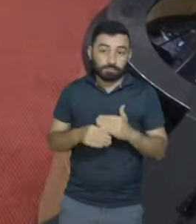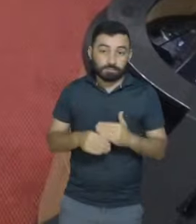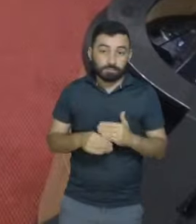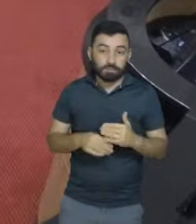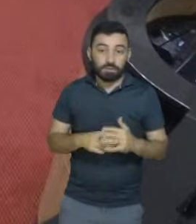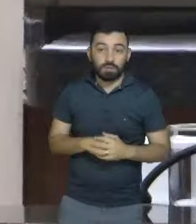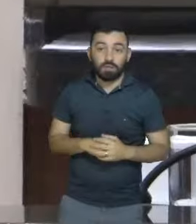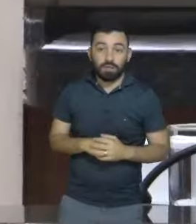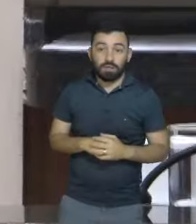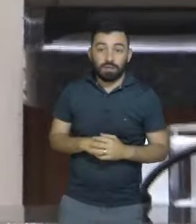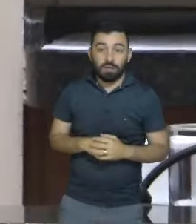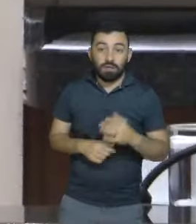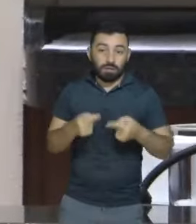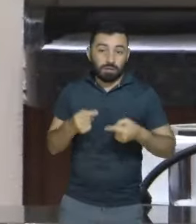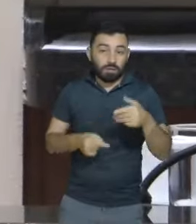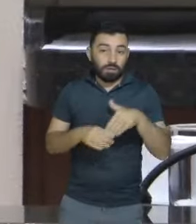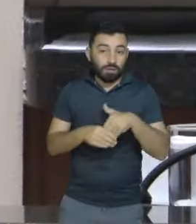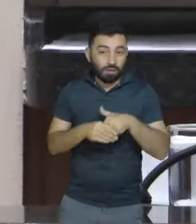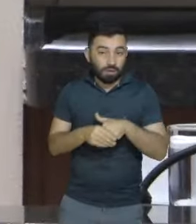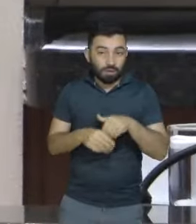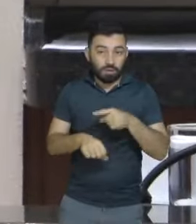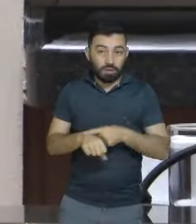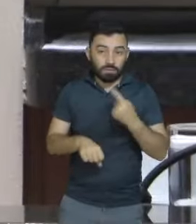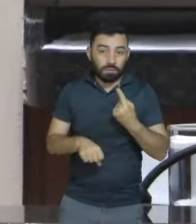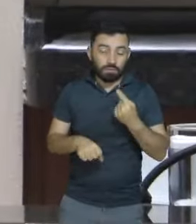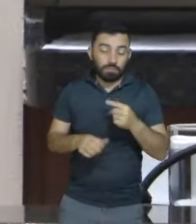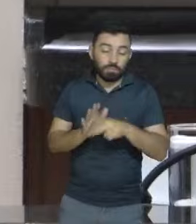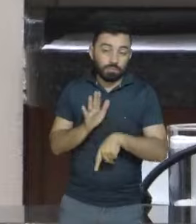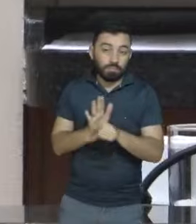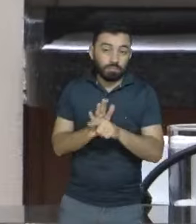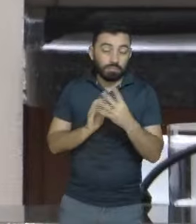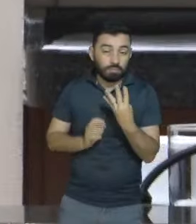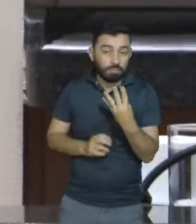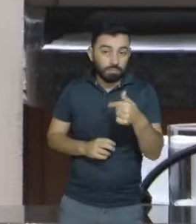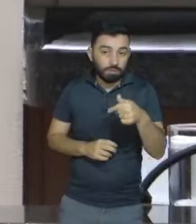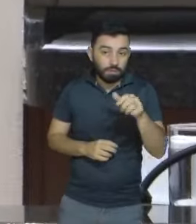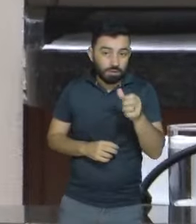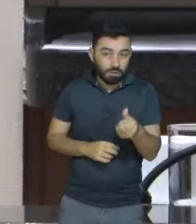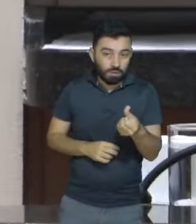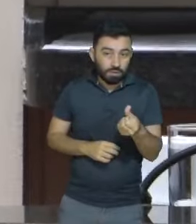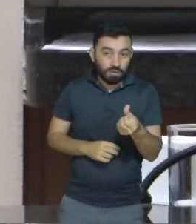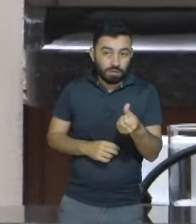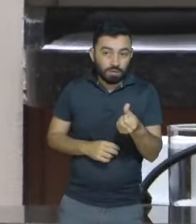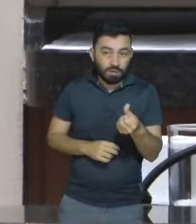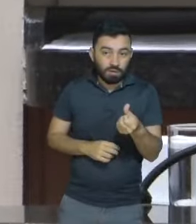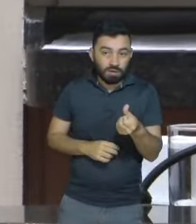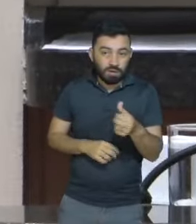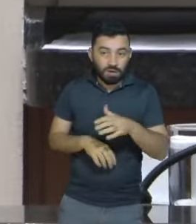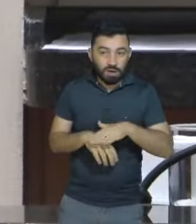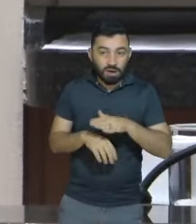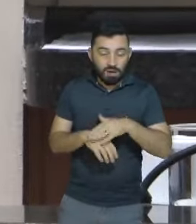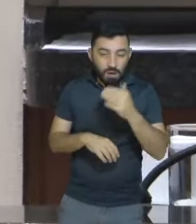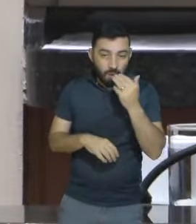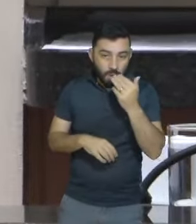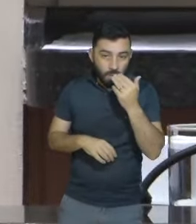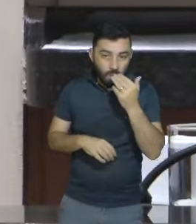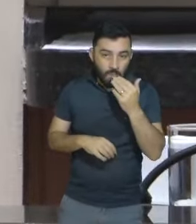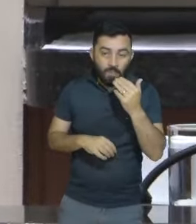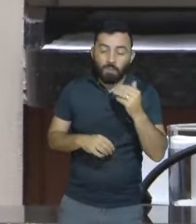unanimidade. Discussão e votação em turno único do projeto de lei 476/2024, autor deputado Sérgio Mota, concede o título de